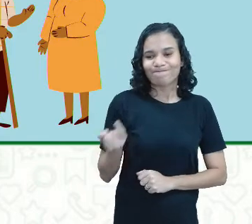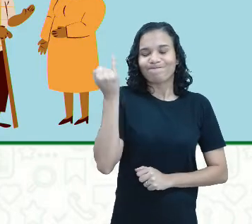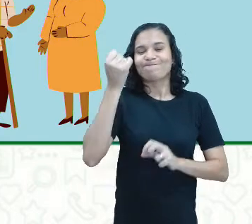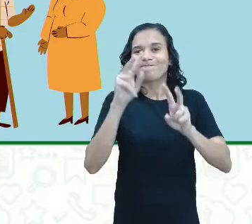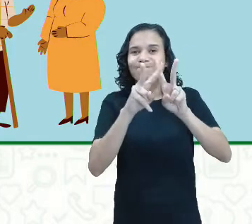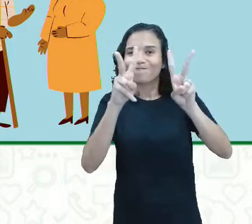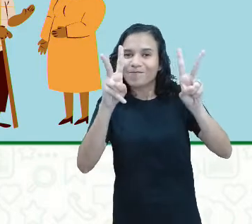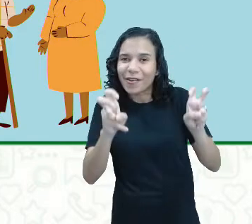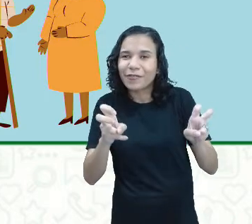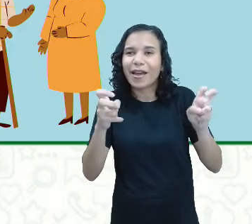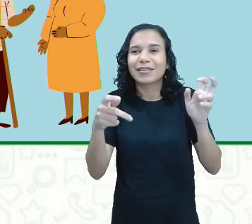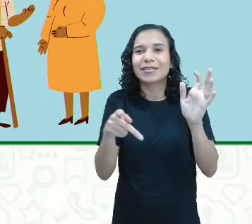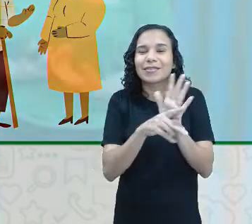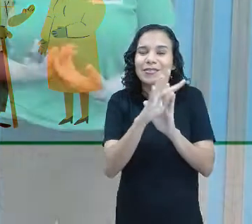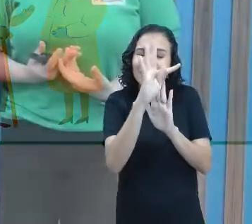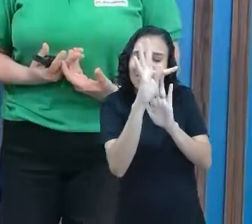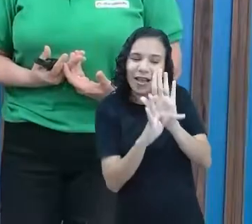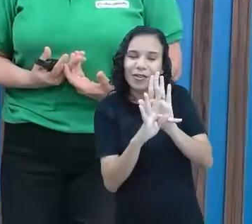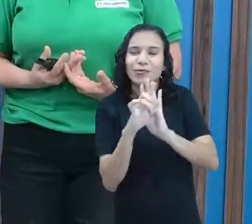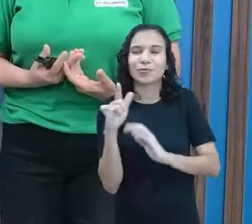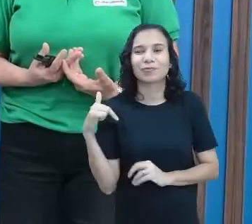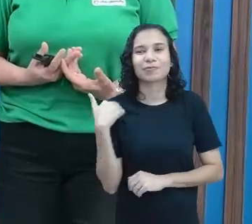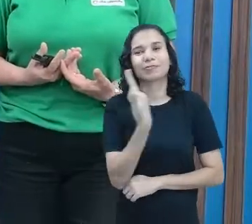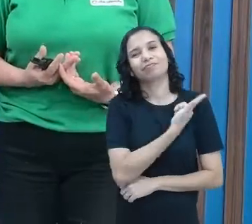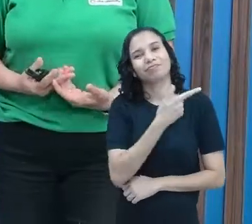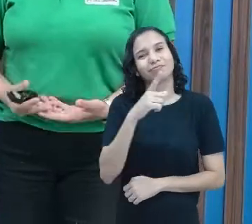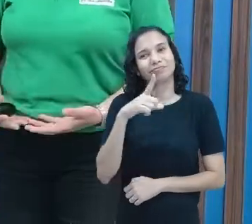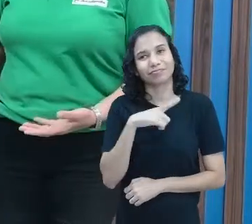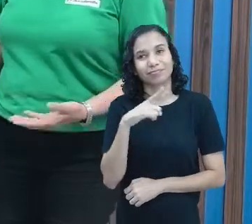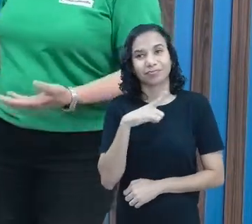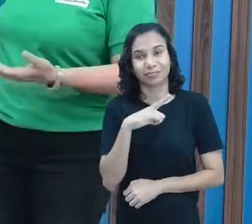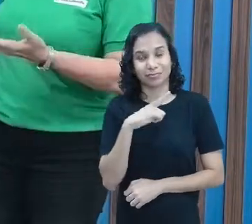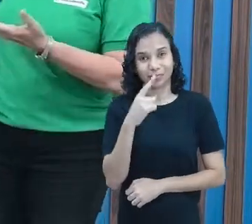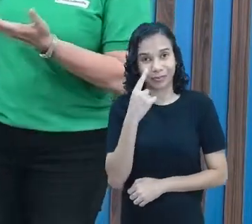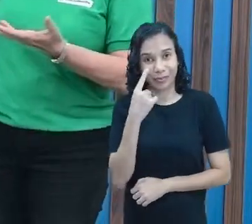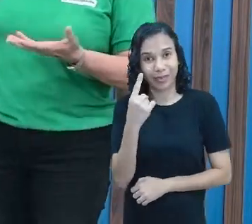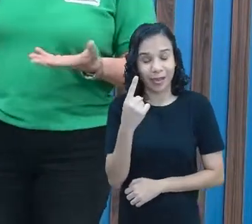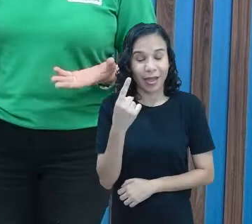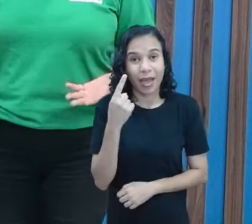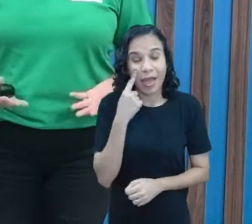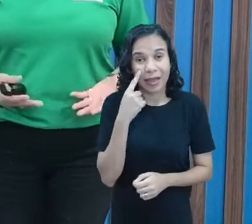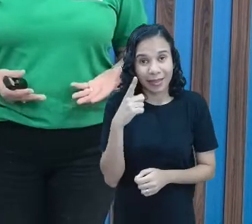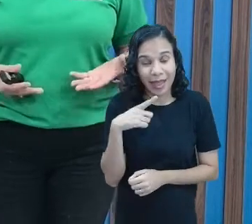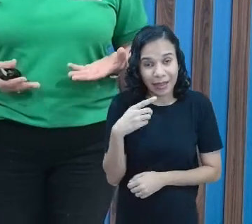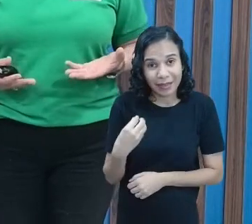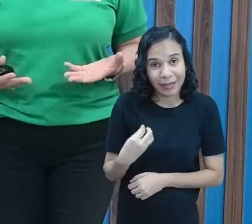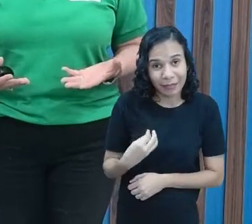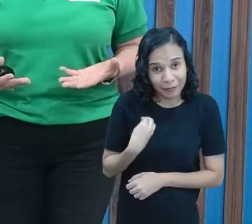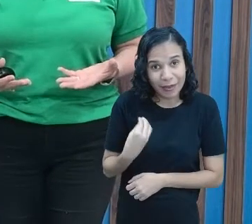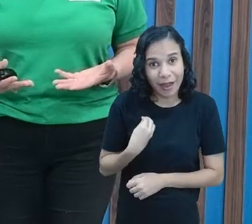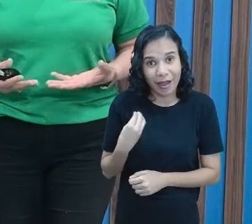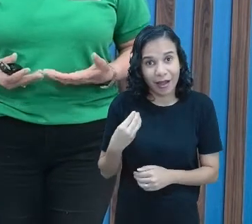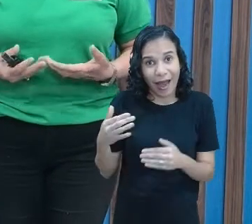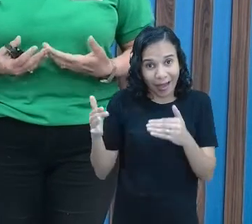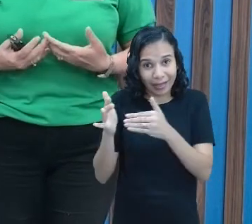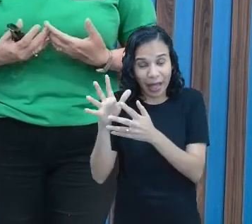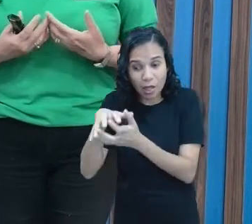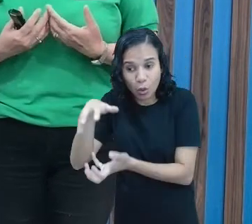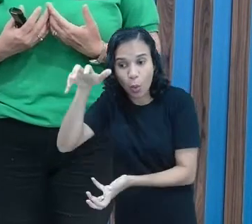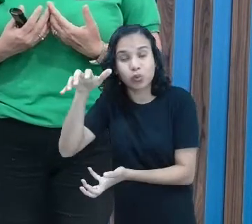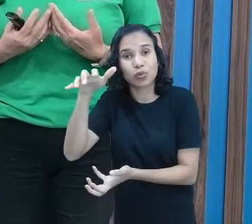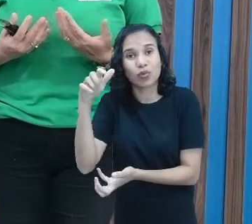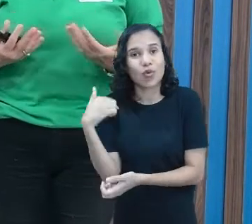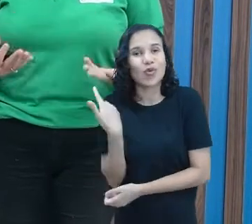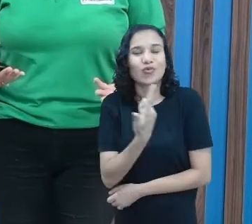frase aí, essa mensagem aí para nós, para todos nós, né? Nós, se chegarmos na nossa idade, na velhice, nós vamos ter